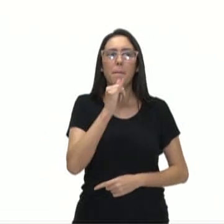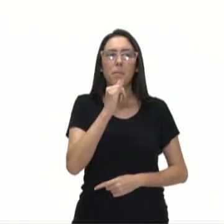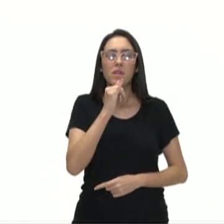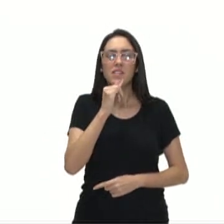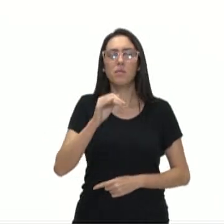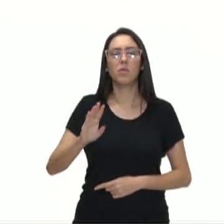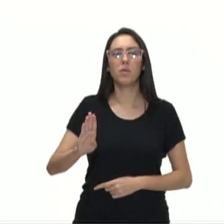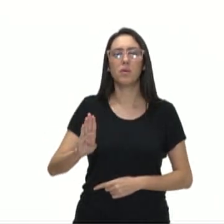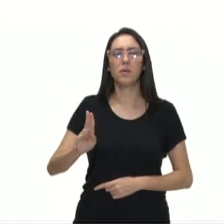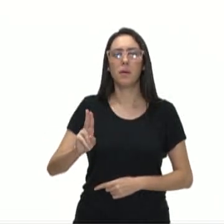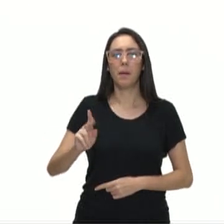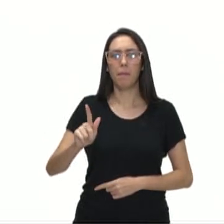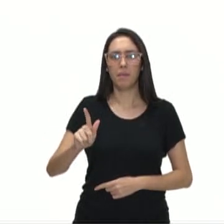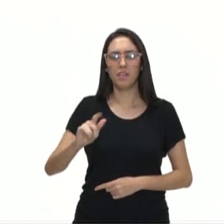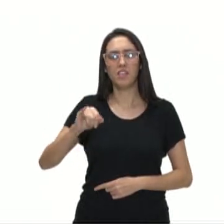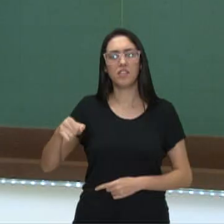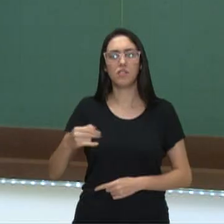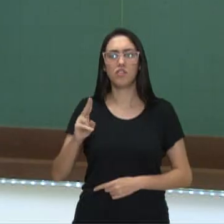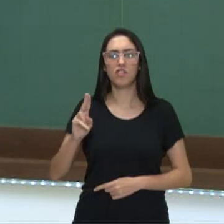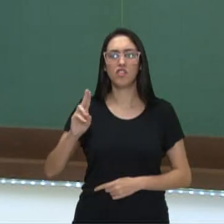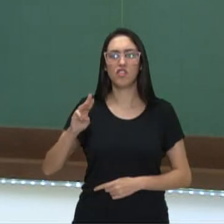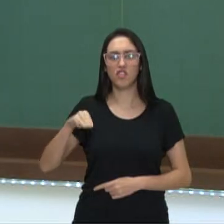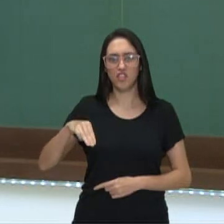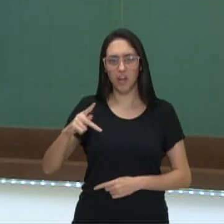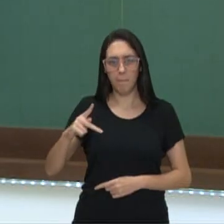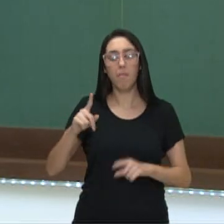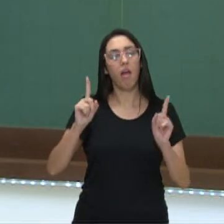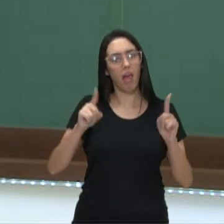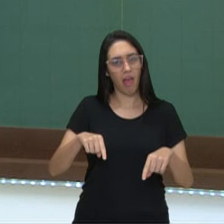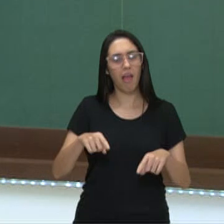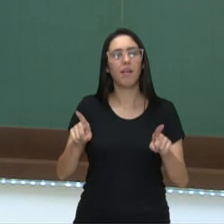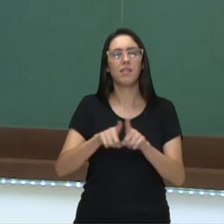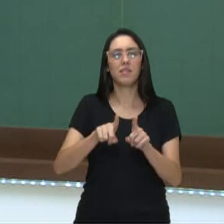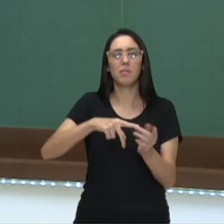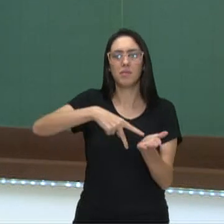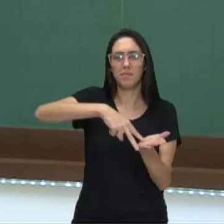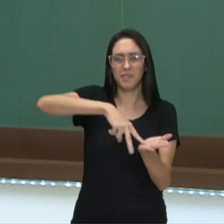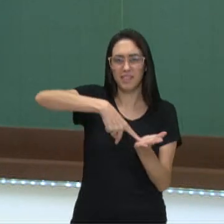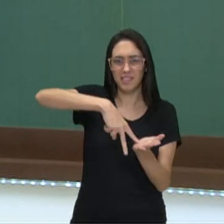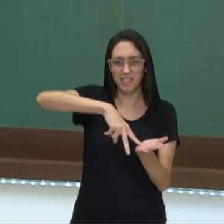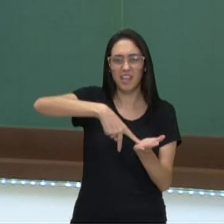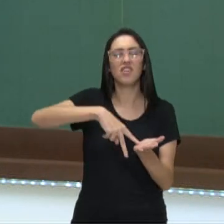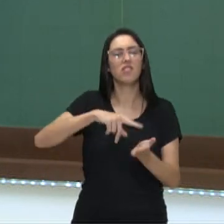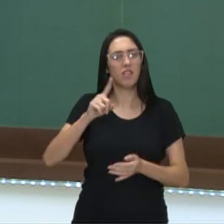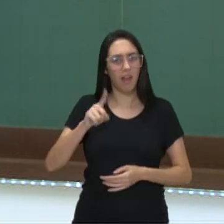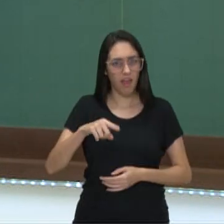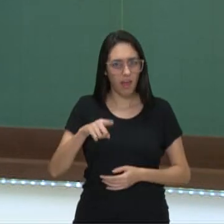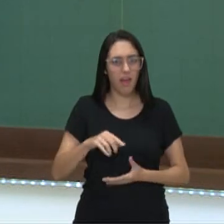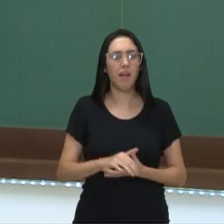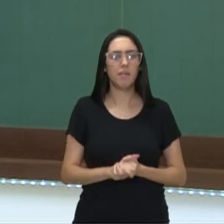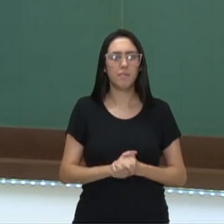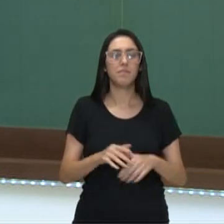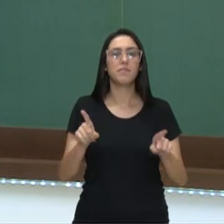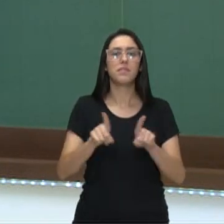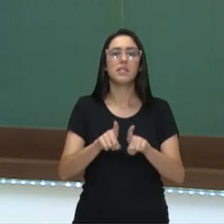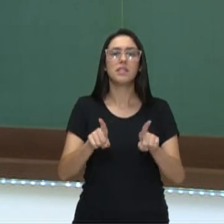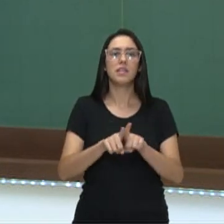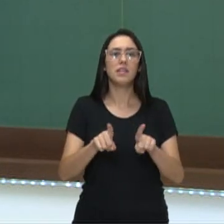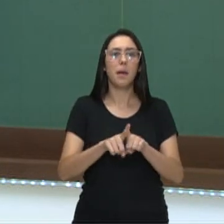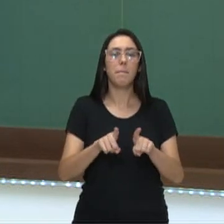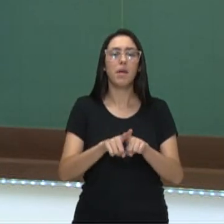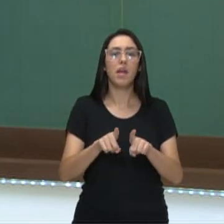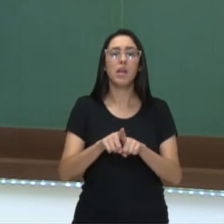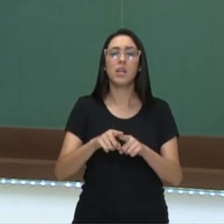uma prática dessas. O skate é uma prática dessas, né? E uma